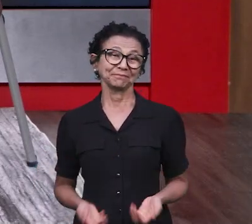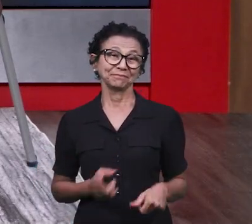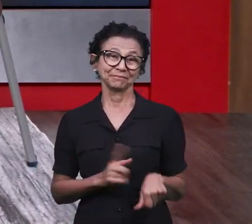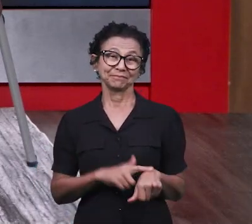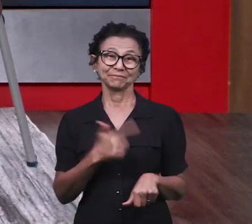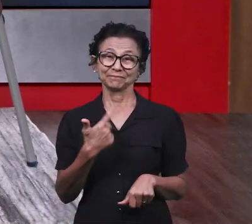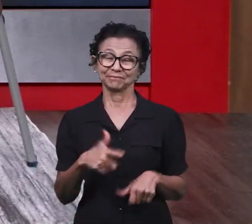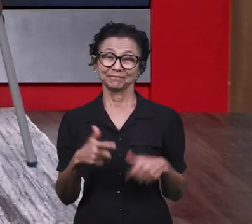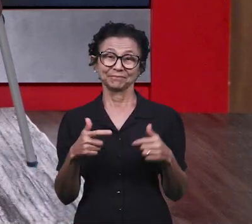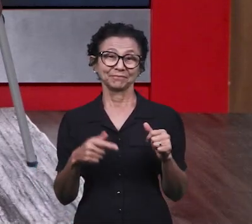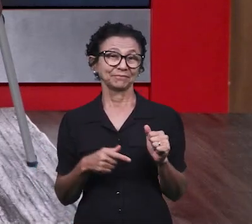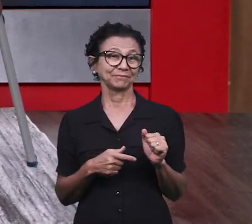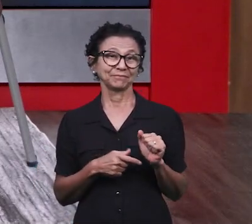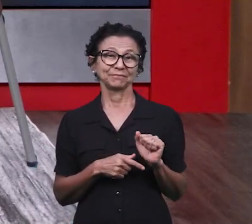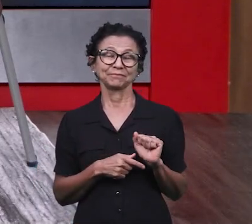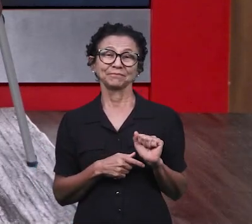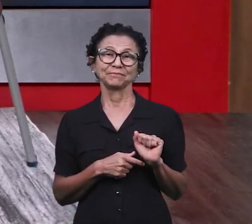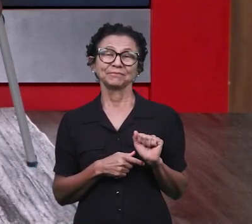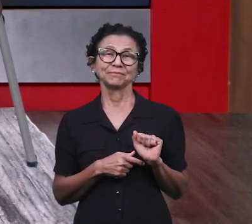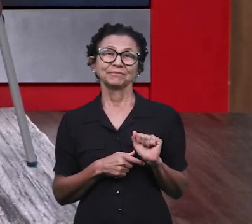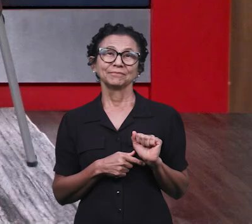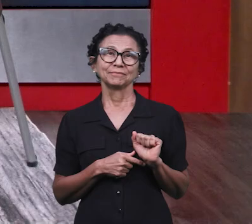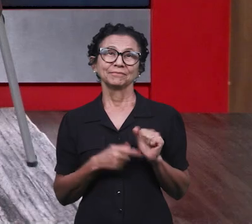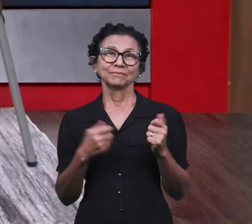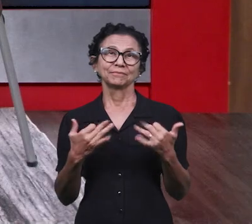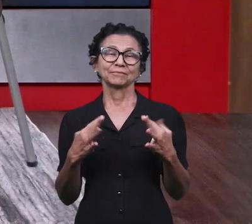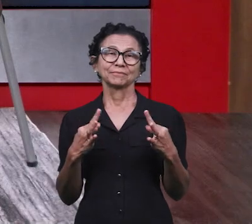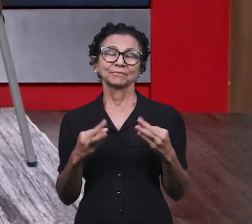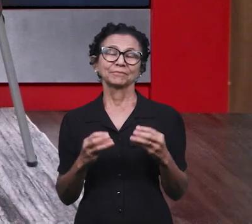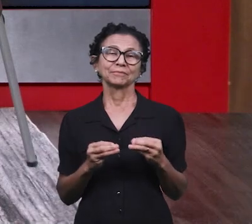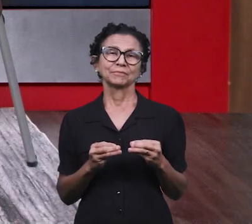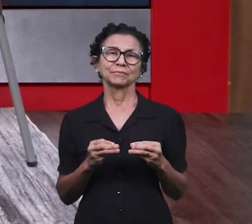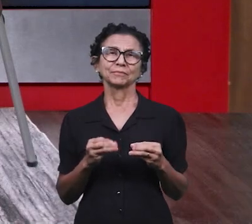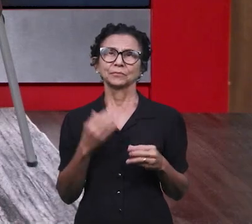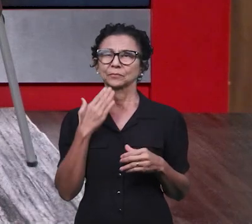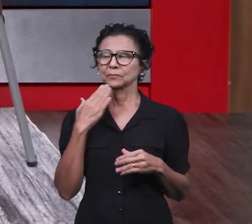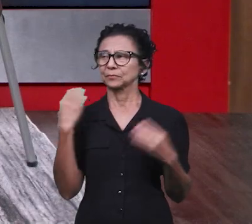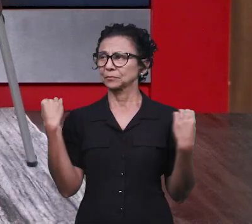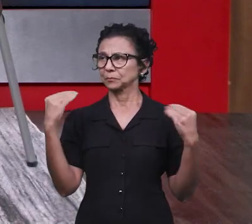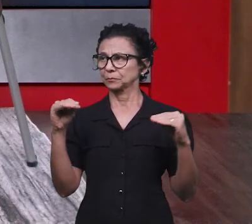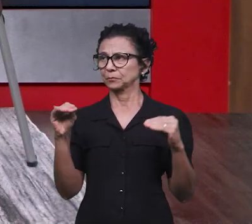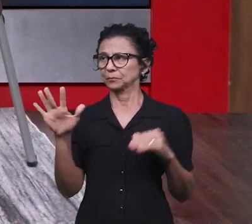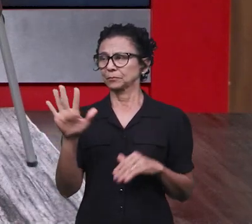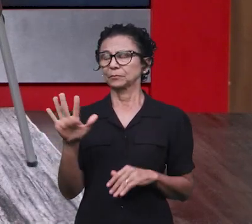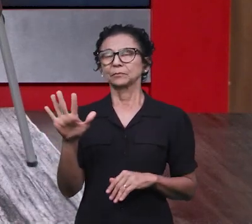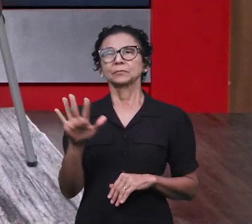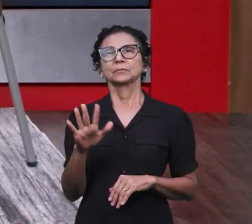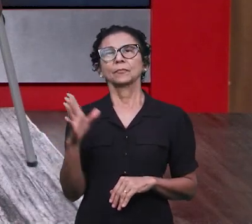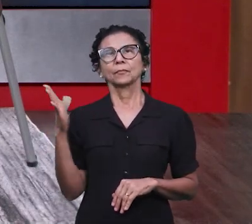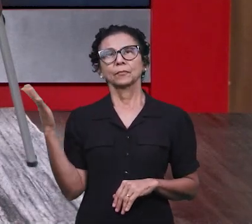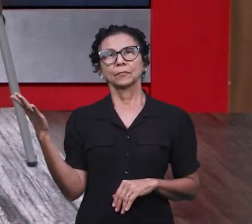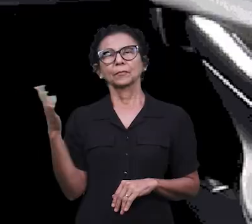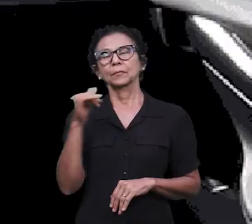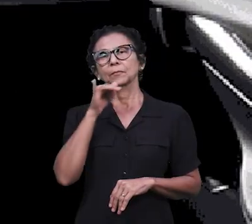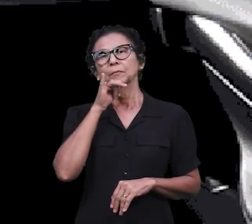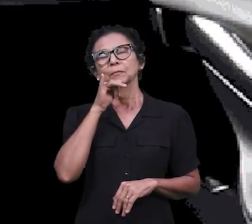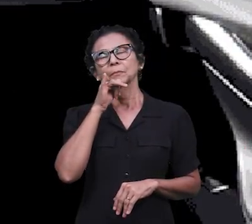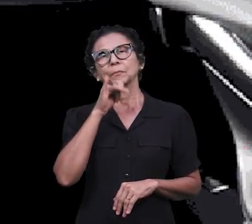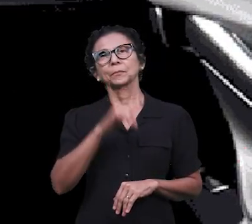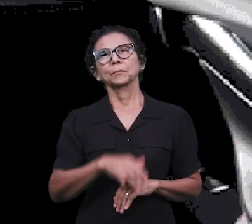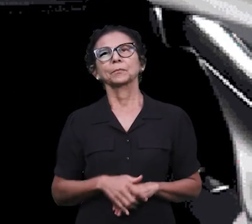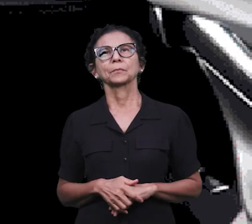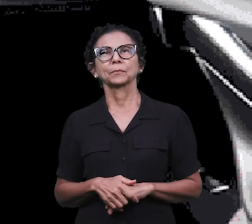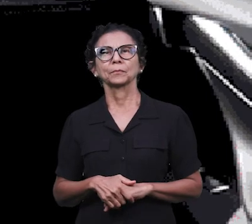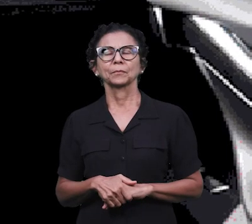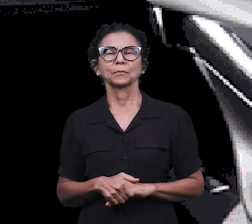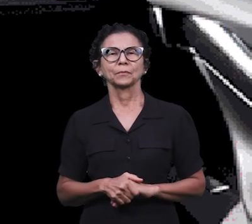mas vamos falar de algumas aqui. Eu vou até pedir para, se for possível, projetar aqui. Aqui está dando um exemplo, né, do